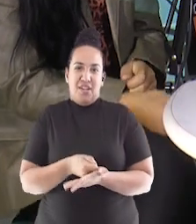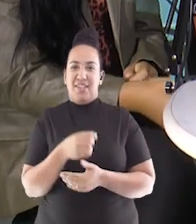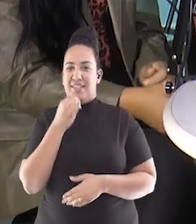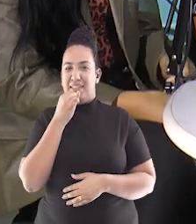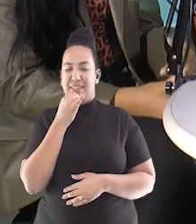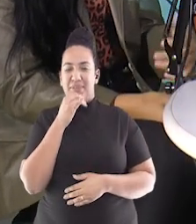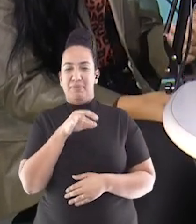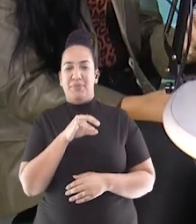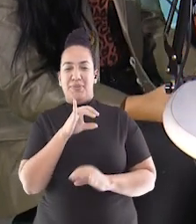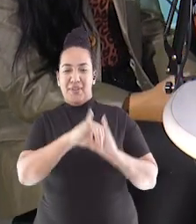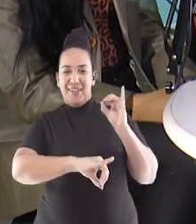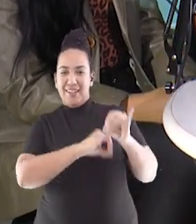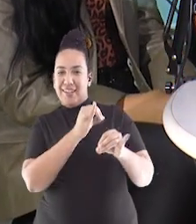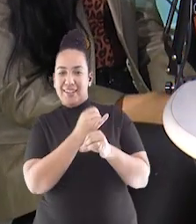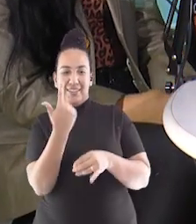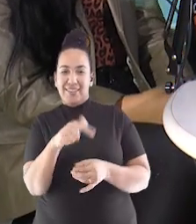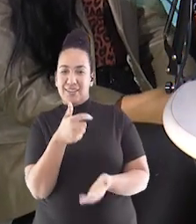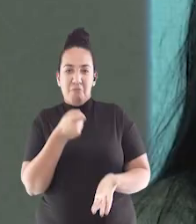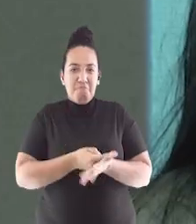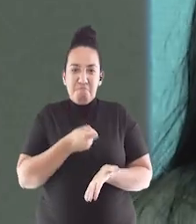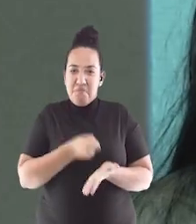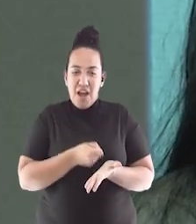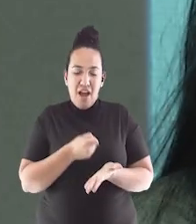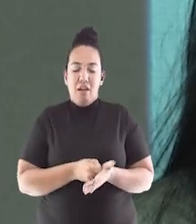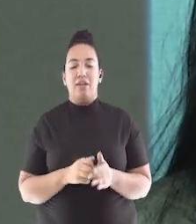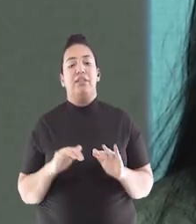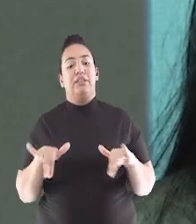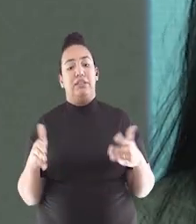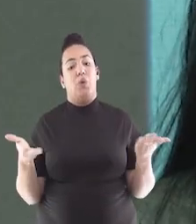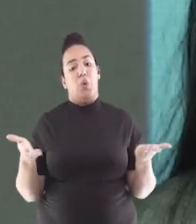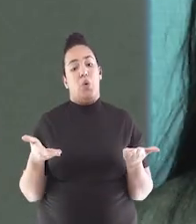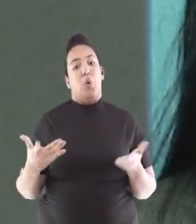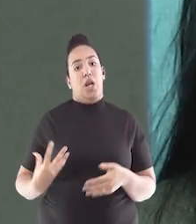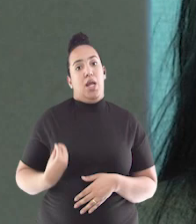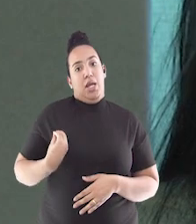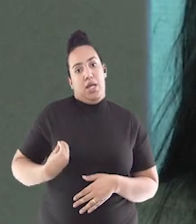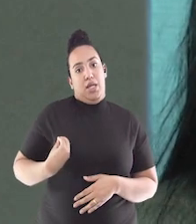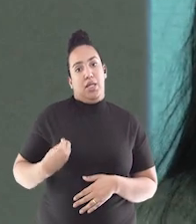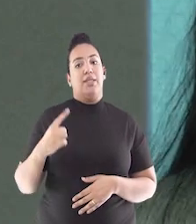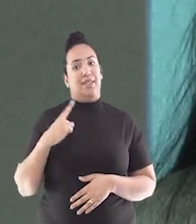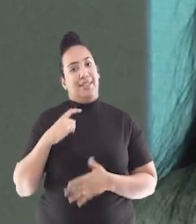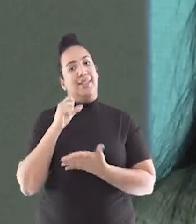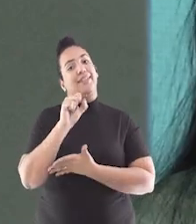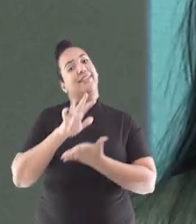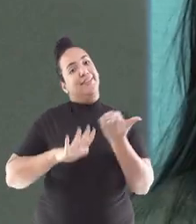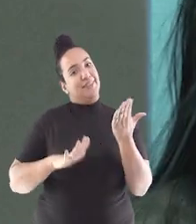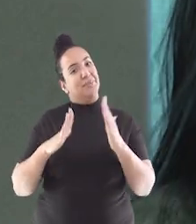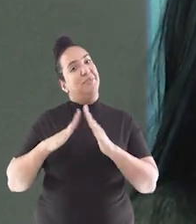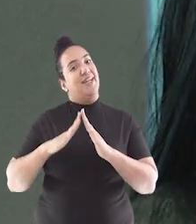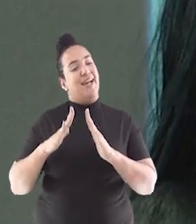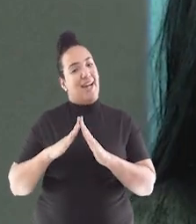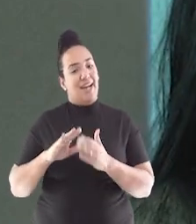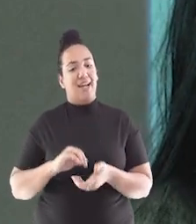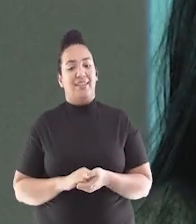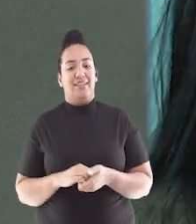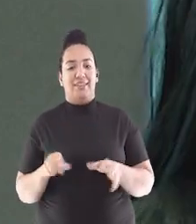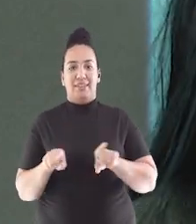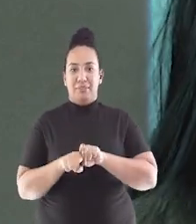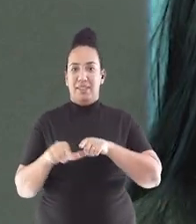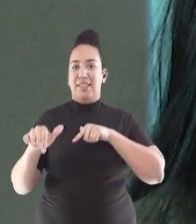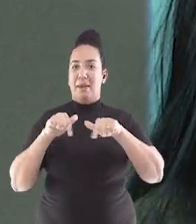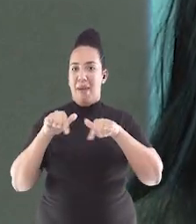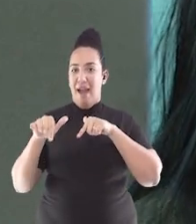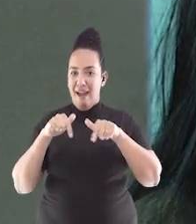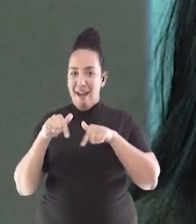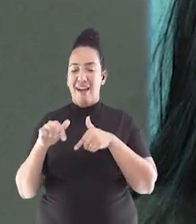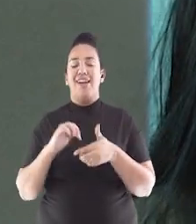cobrança quando era a online. Então, agora que tá presencial, tem aquele dever de casa,